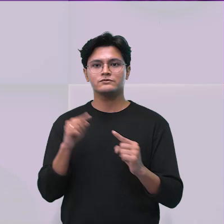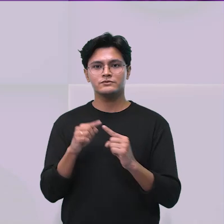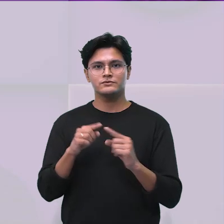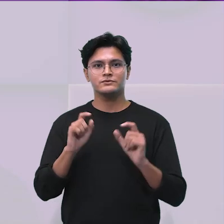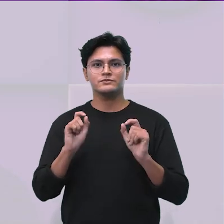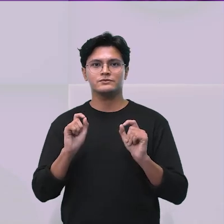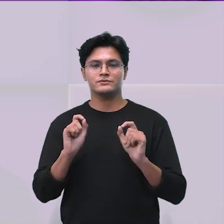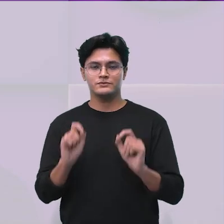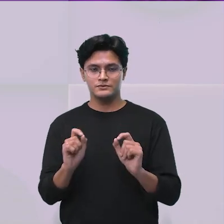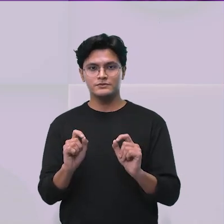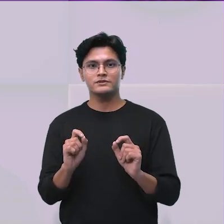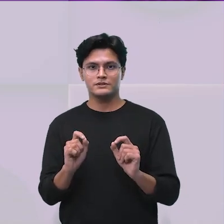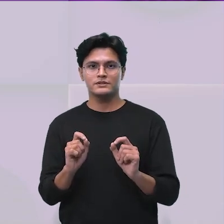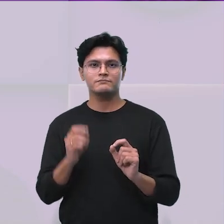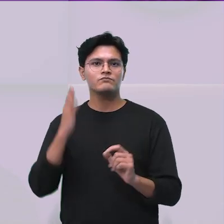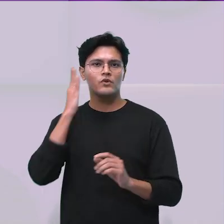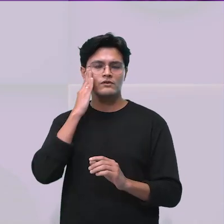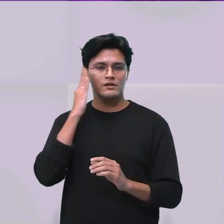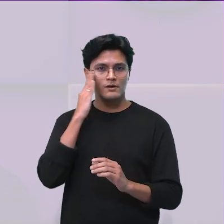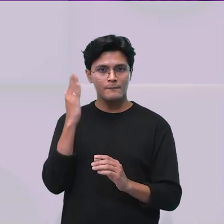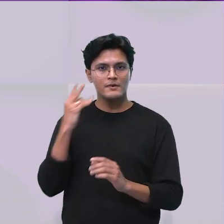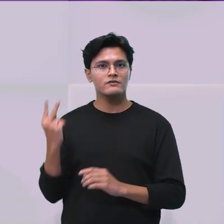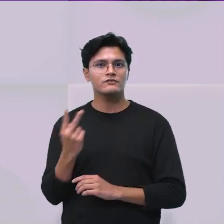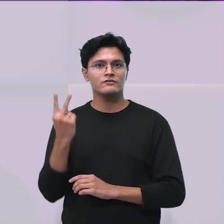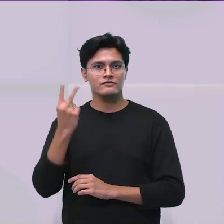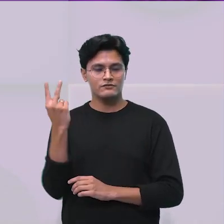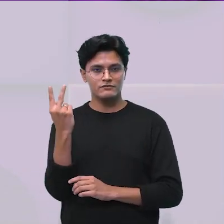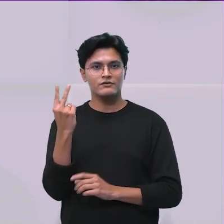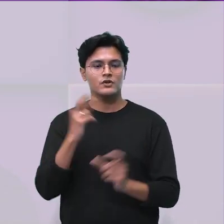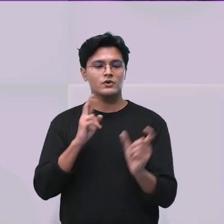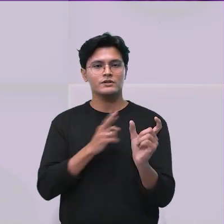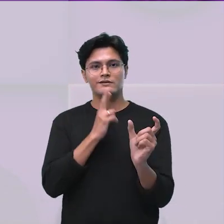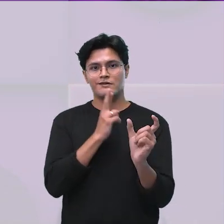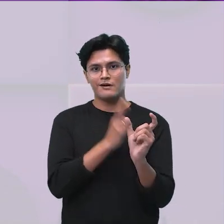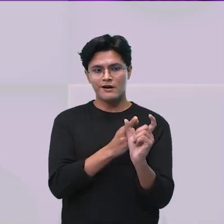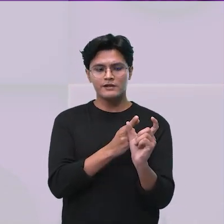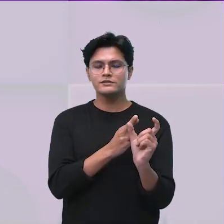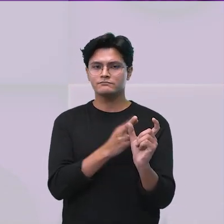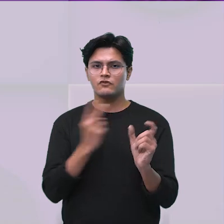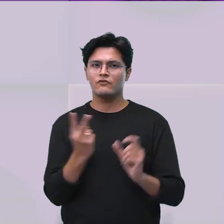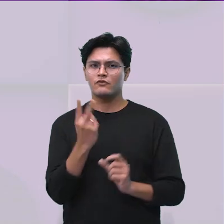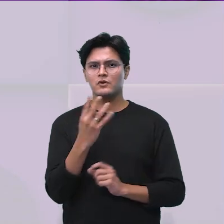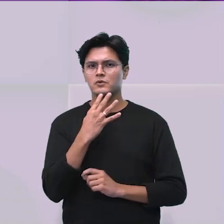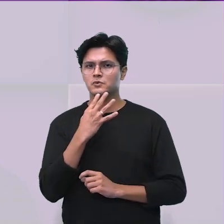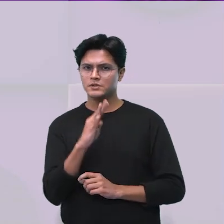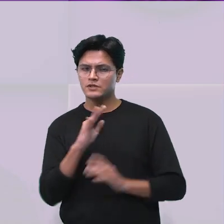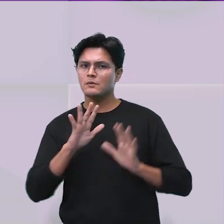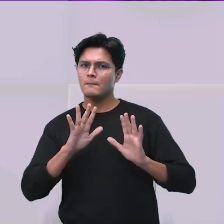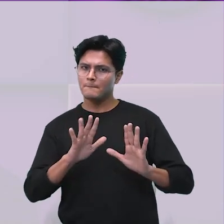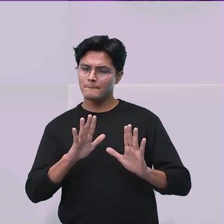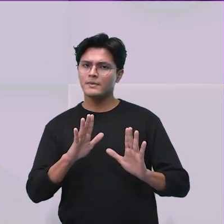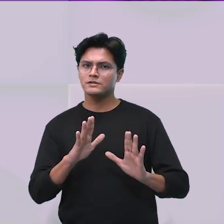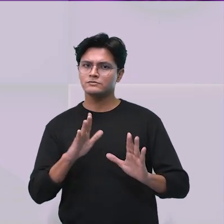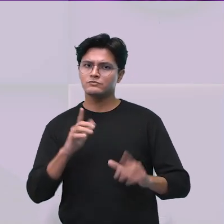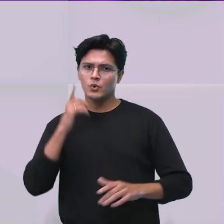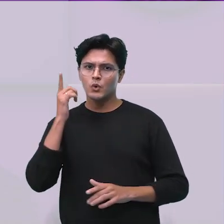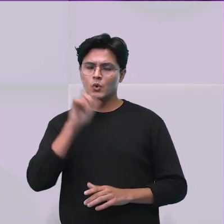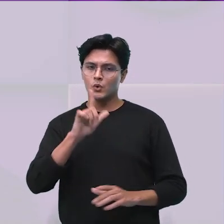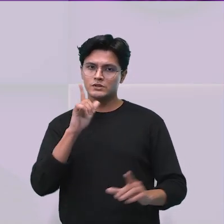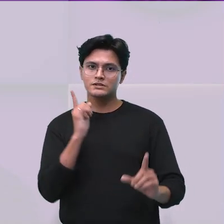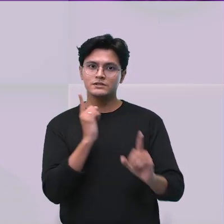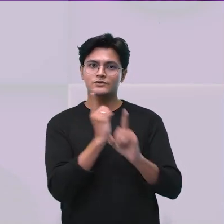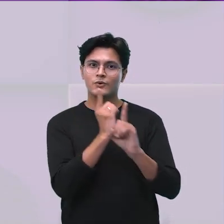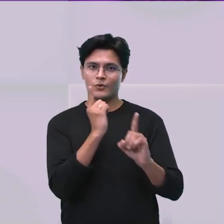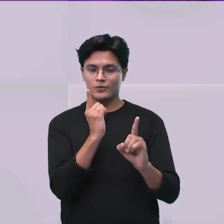justamente determinar o valor daquela incógnita, que a gente não conhece, mas a gente consegue chegar no valor a